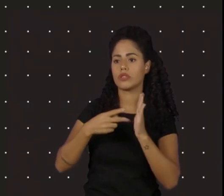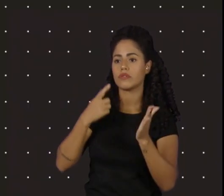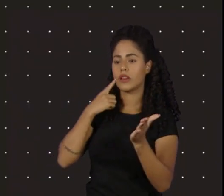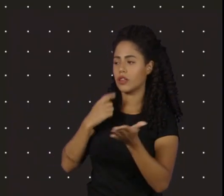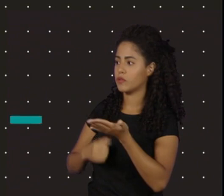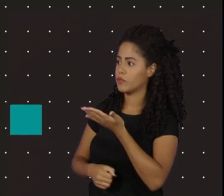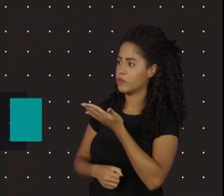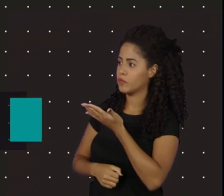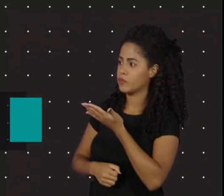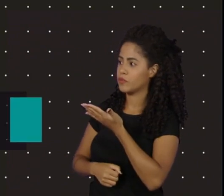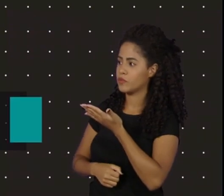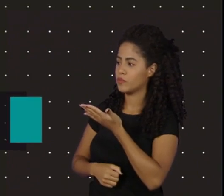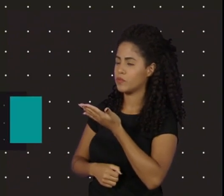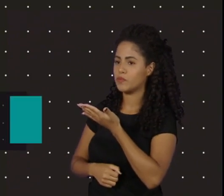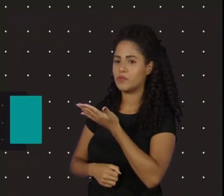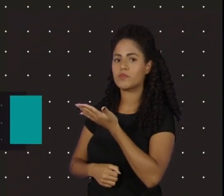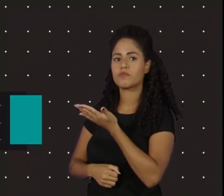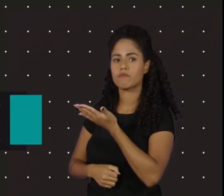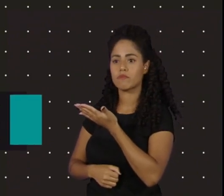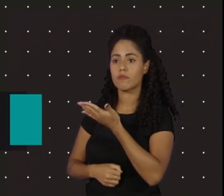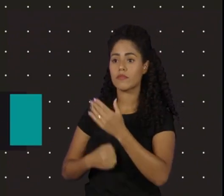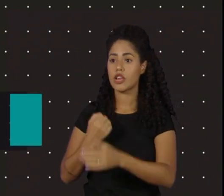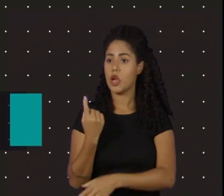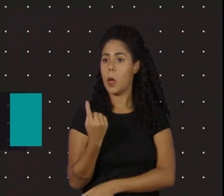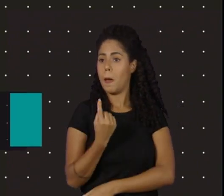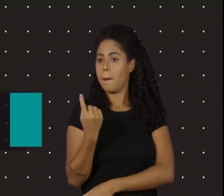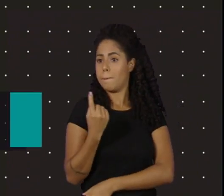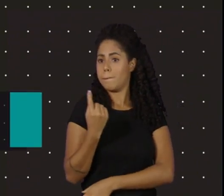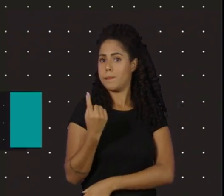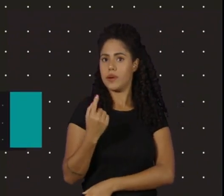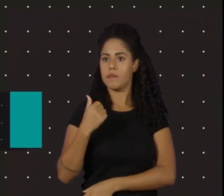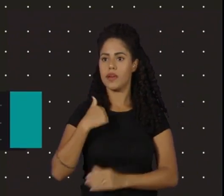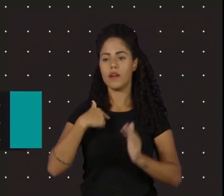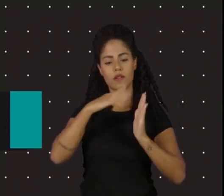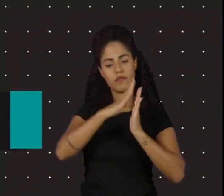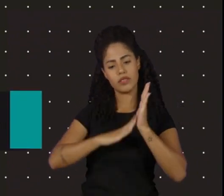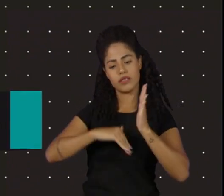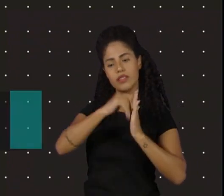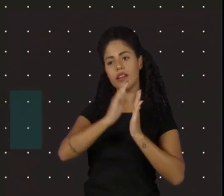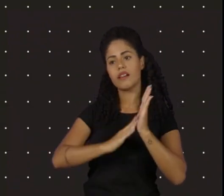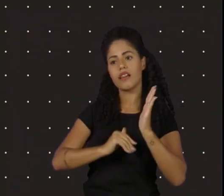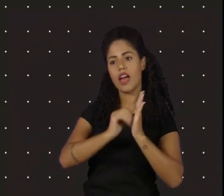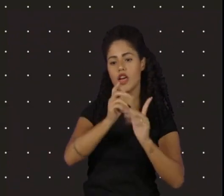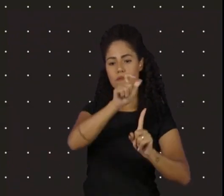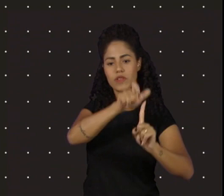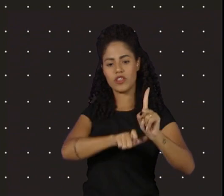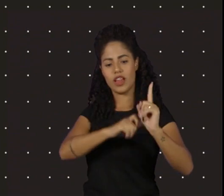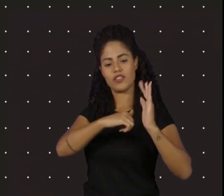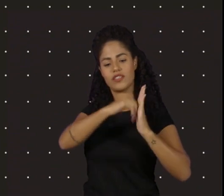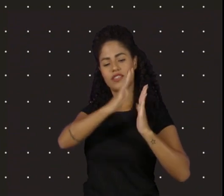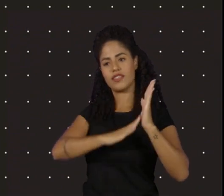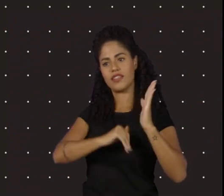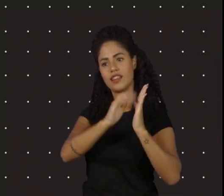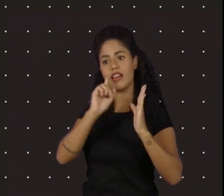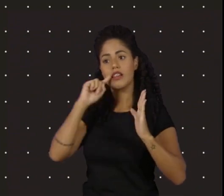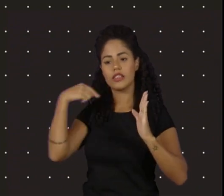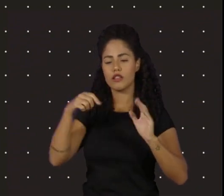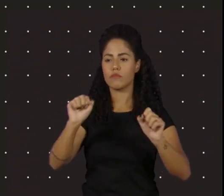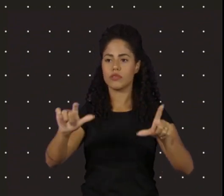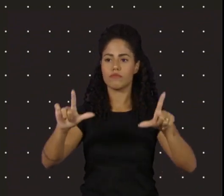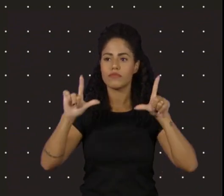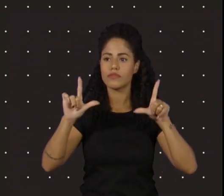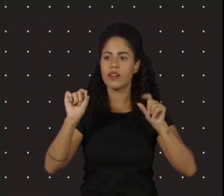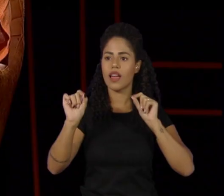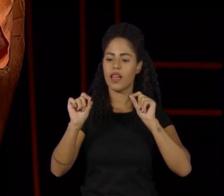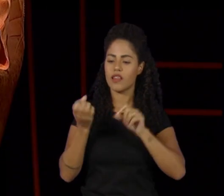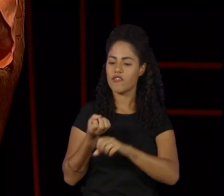da discoteca. Eu fiz o primeiro Zé das Tintas, quem fez fui eu. E ele ia assistir, depois viajamos, ele